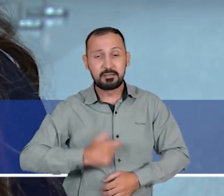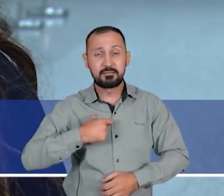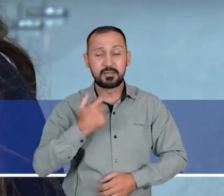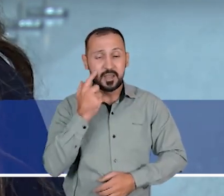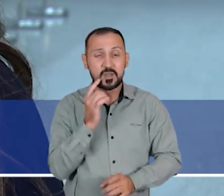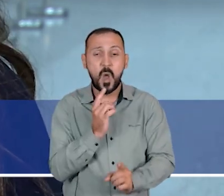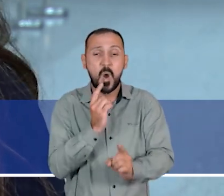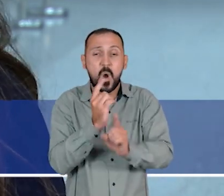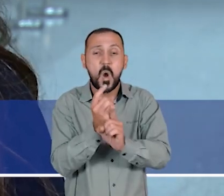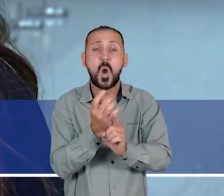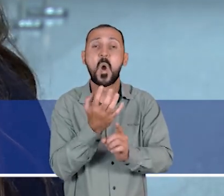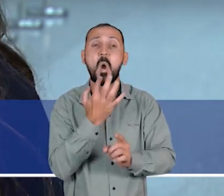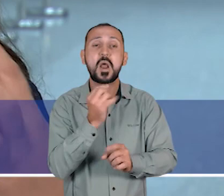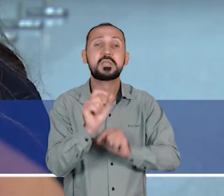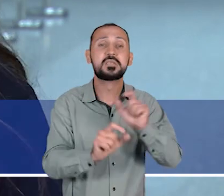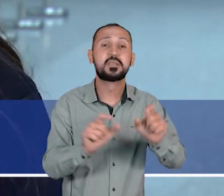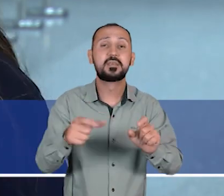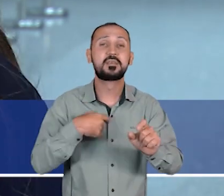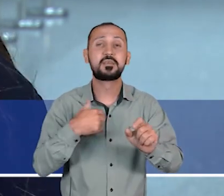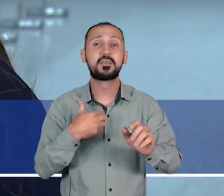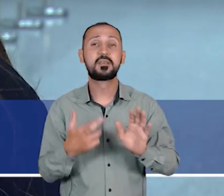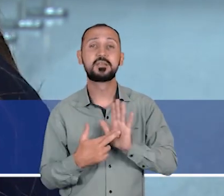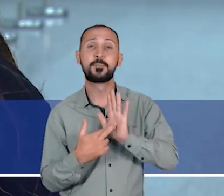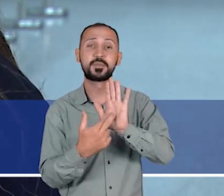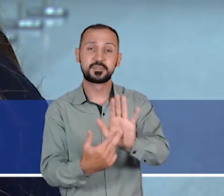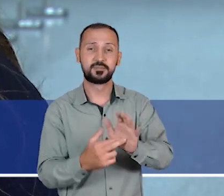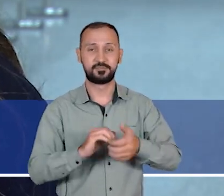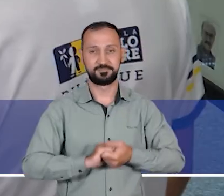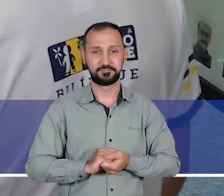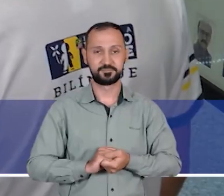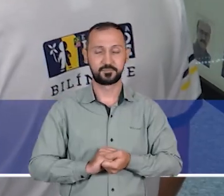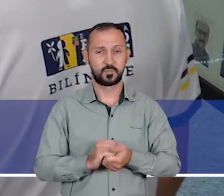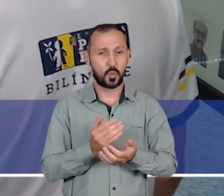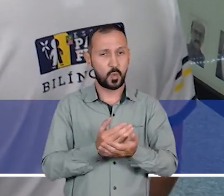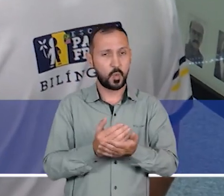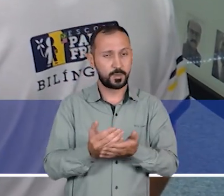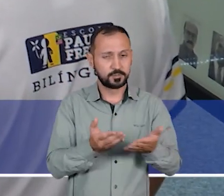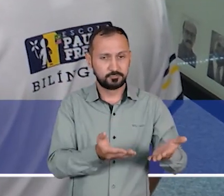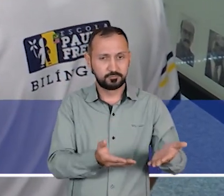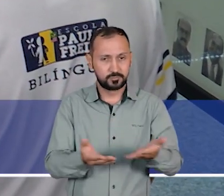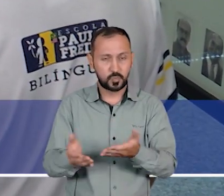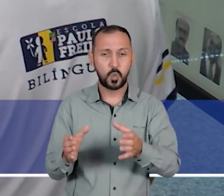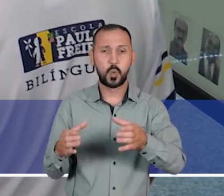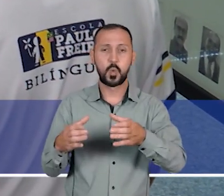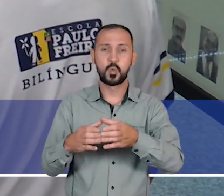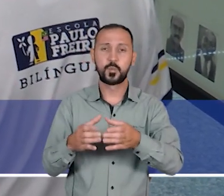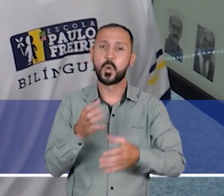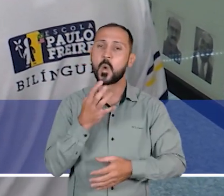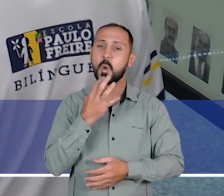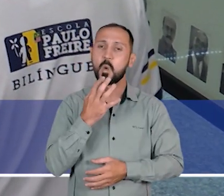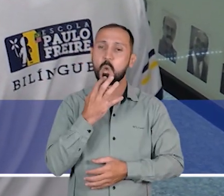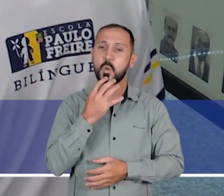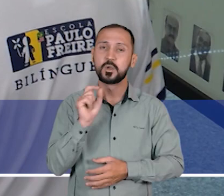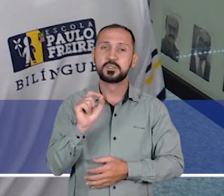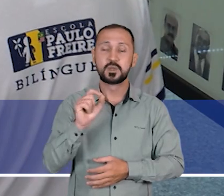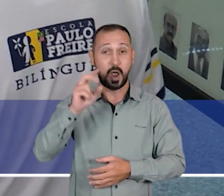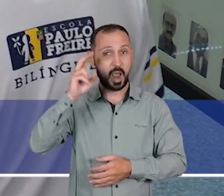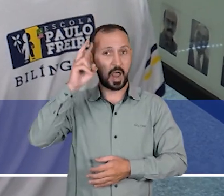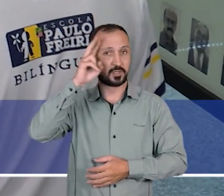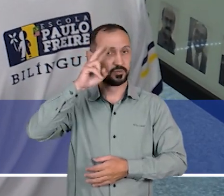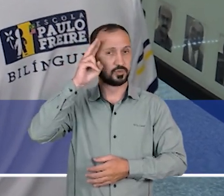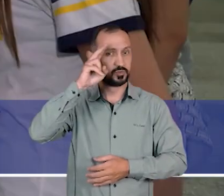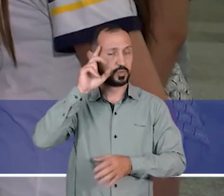cidadania e eles estarem conhecendo quem são as pessoas que representam eles. Logo na entrada, o grupo conheceu parte do